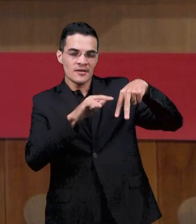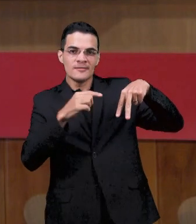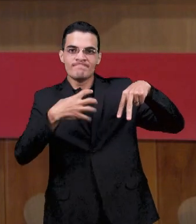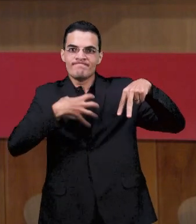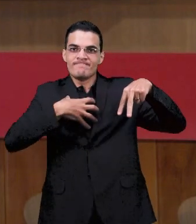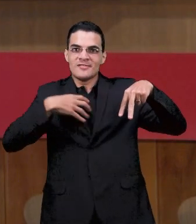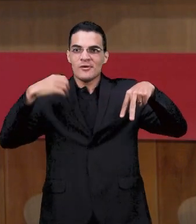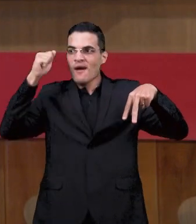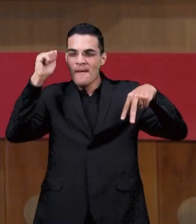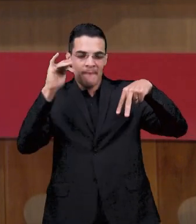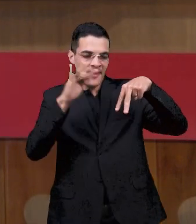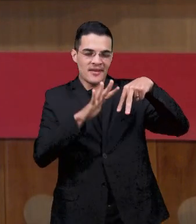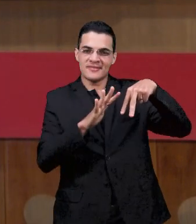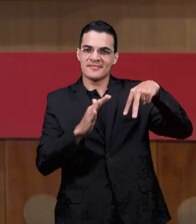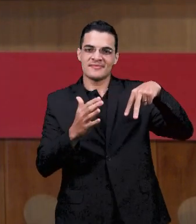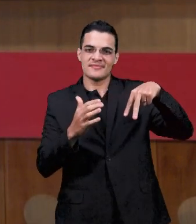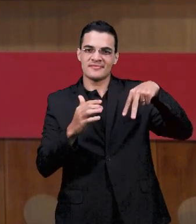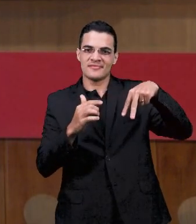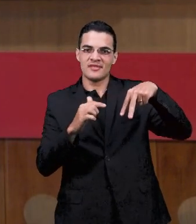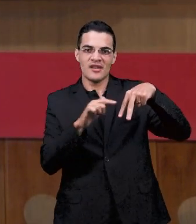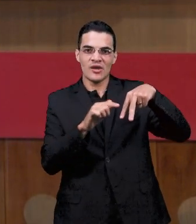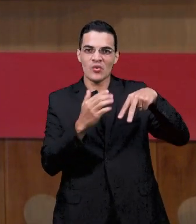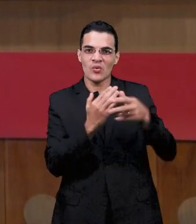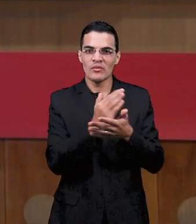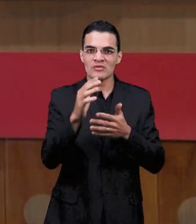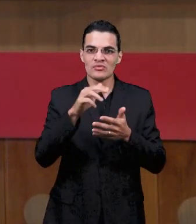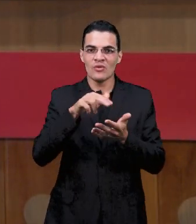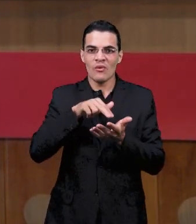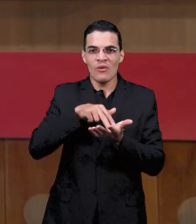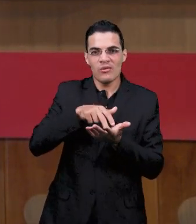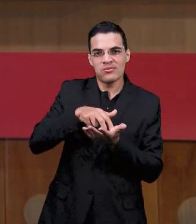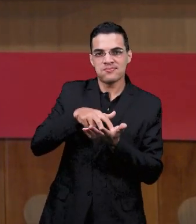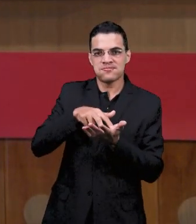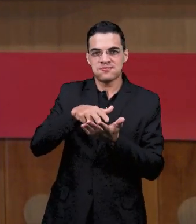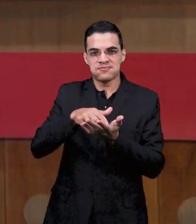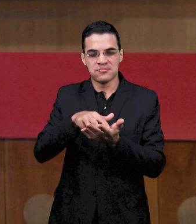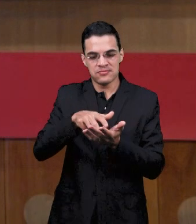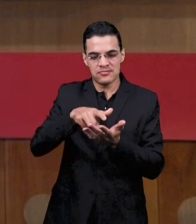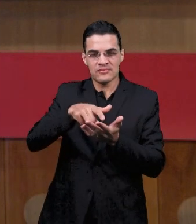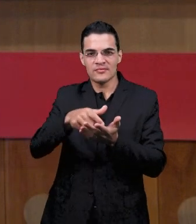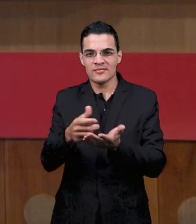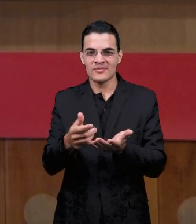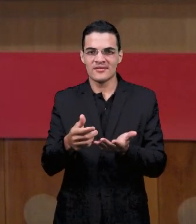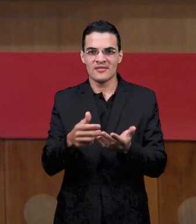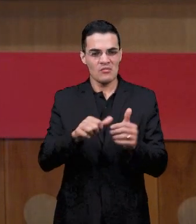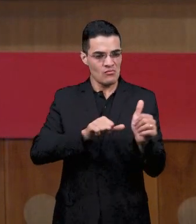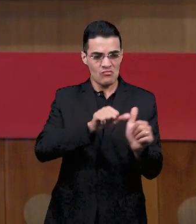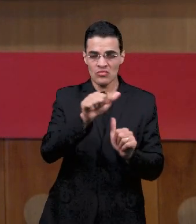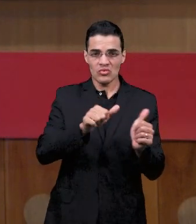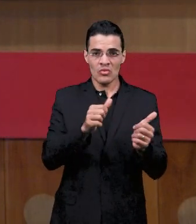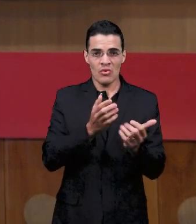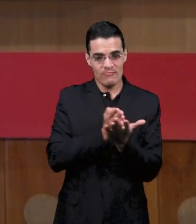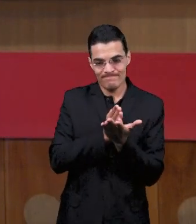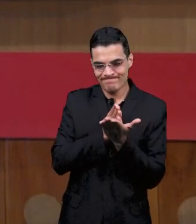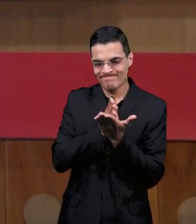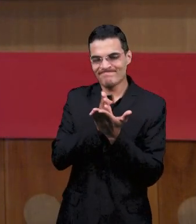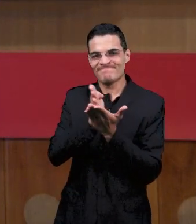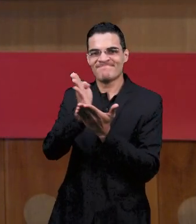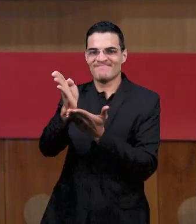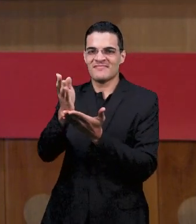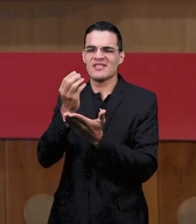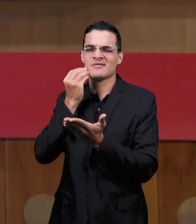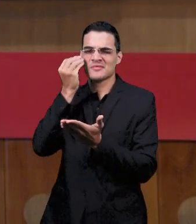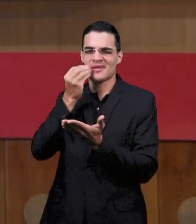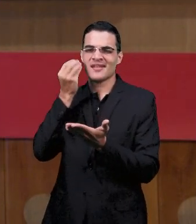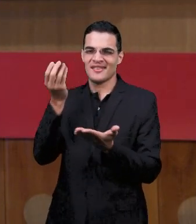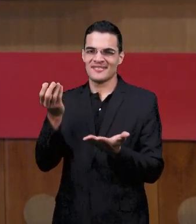Esse é o cristianismo de hoje. As pessoas não querem mudar. As pessoas não querem obedecer.